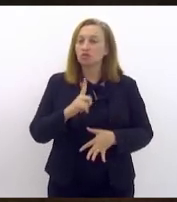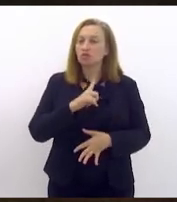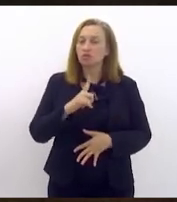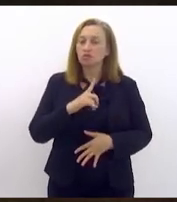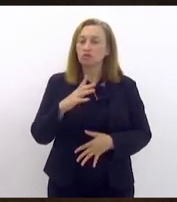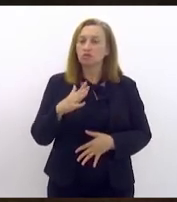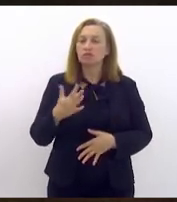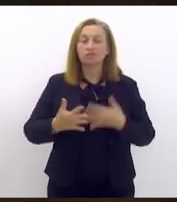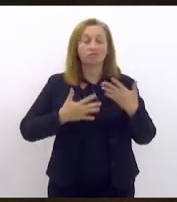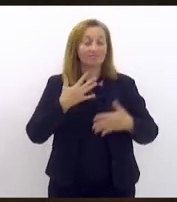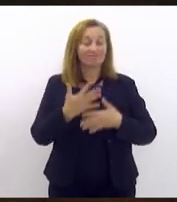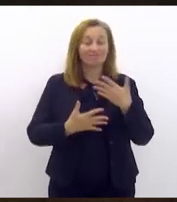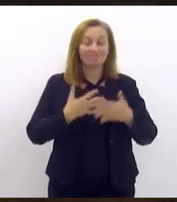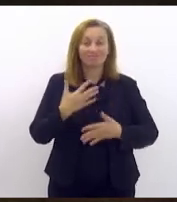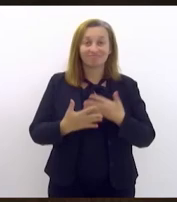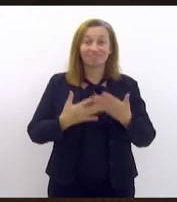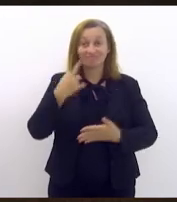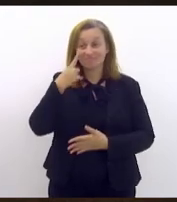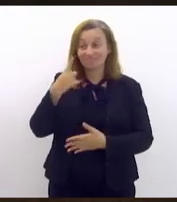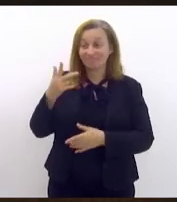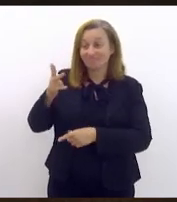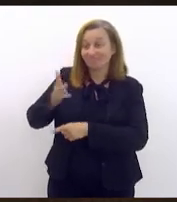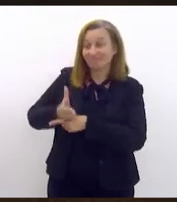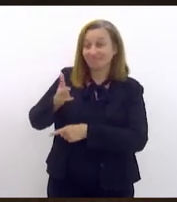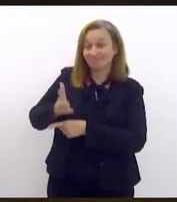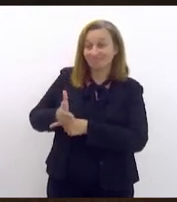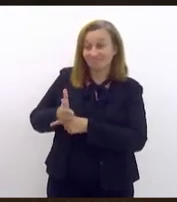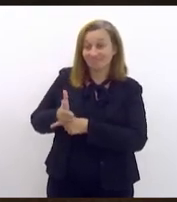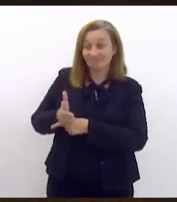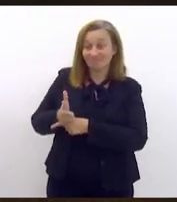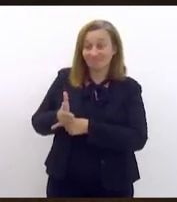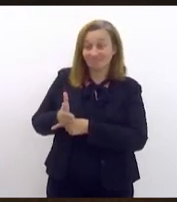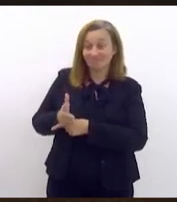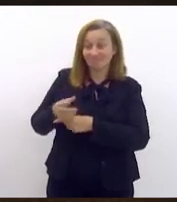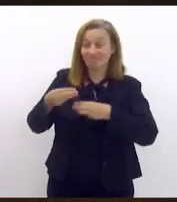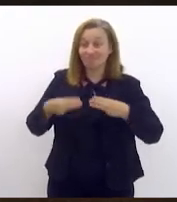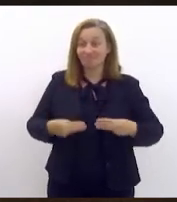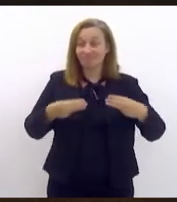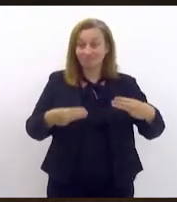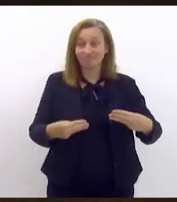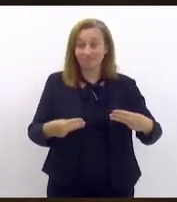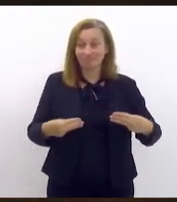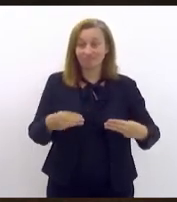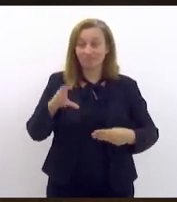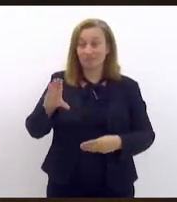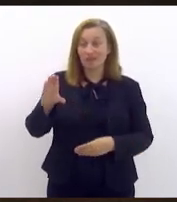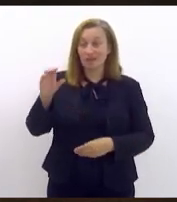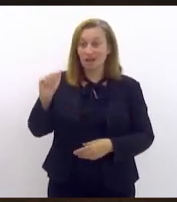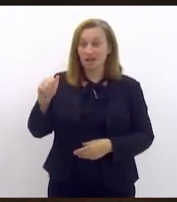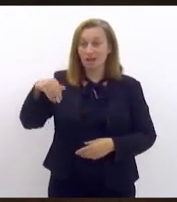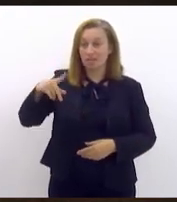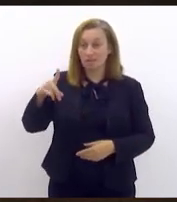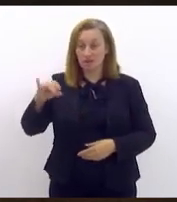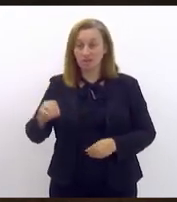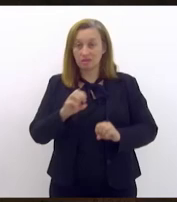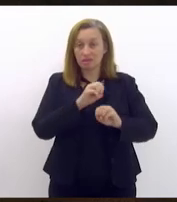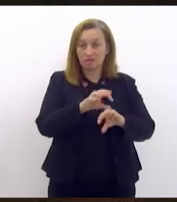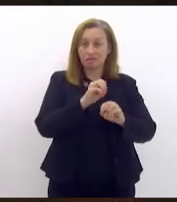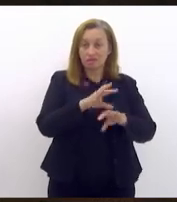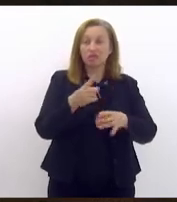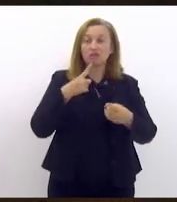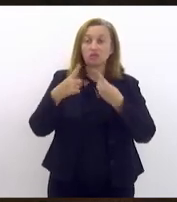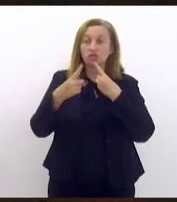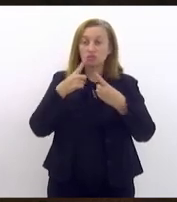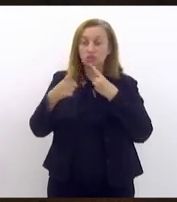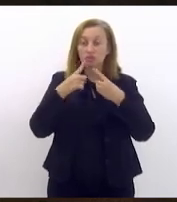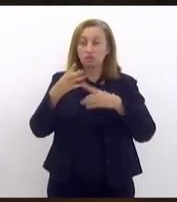grata surpresa de ver um vídeo do Camilo, ministro da Educação, discutindo com o presidente Lula